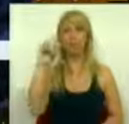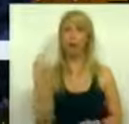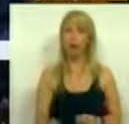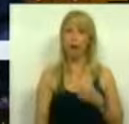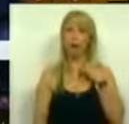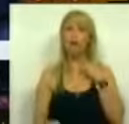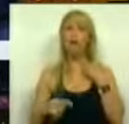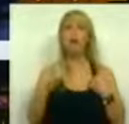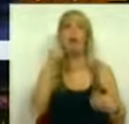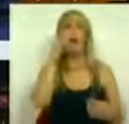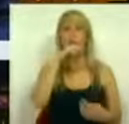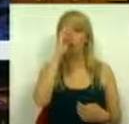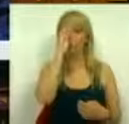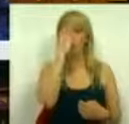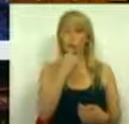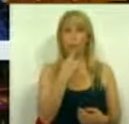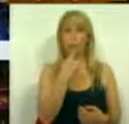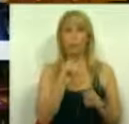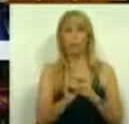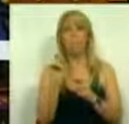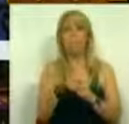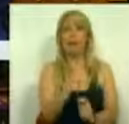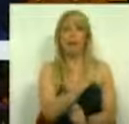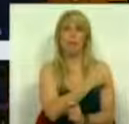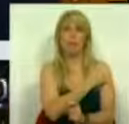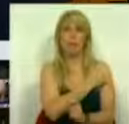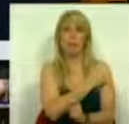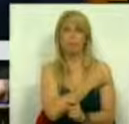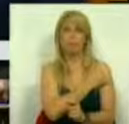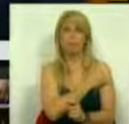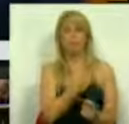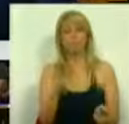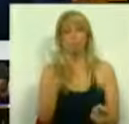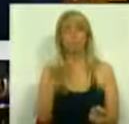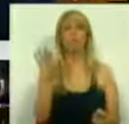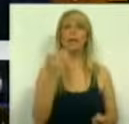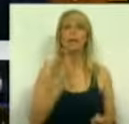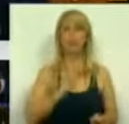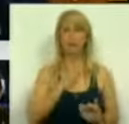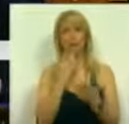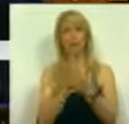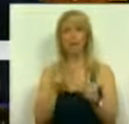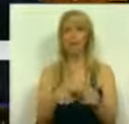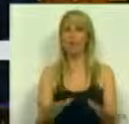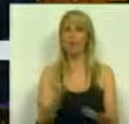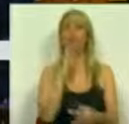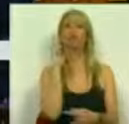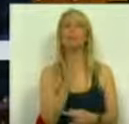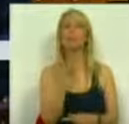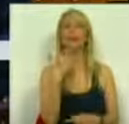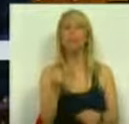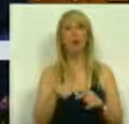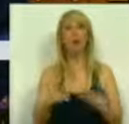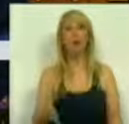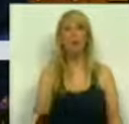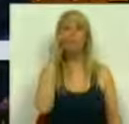àqueles que fazem de tripas coração para cumprir as prestações ao banco, o PSD traz hoje respostas. O PSD pede hoje aos